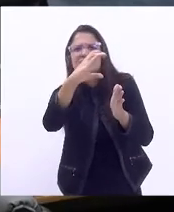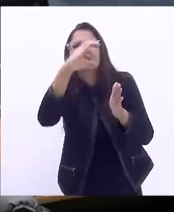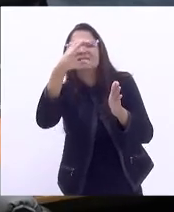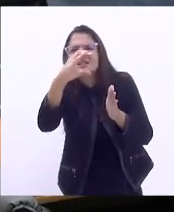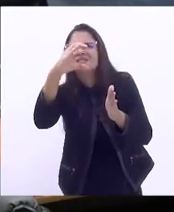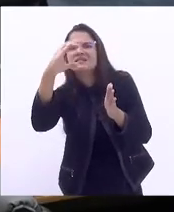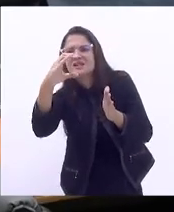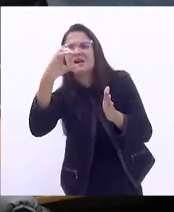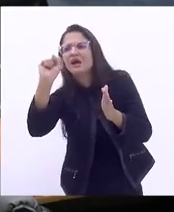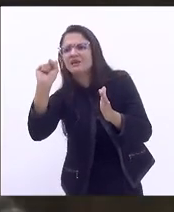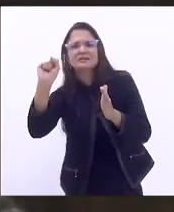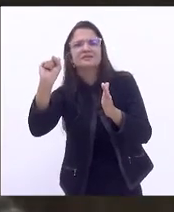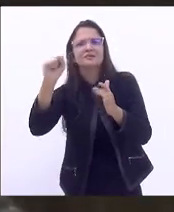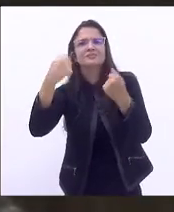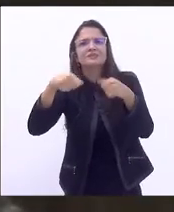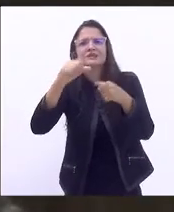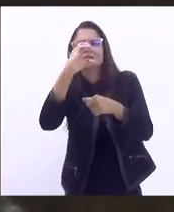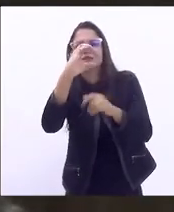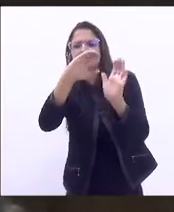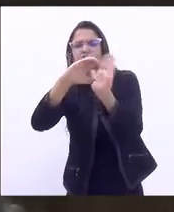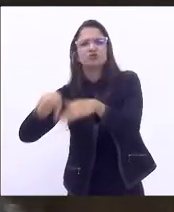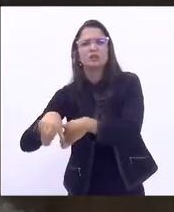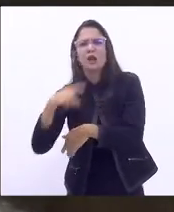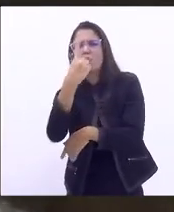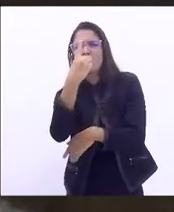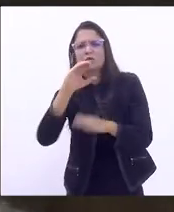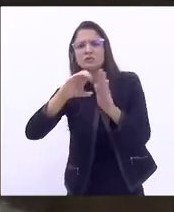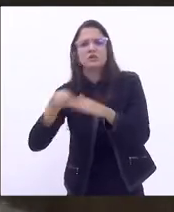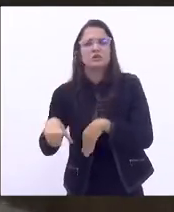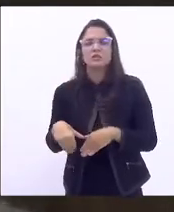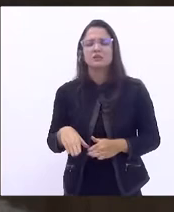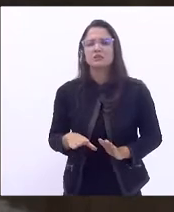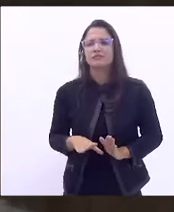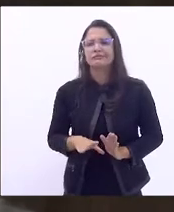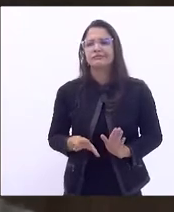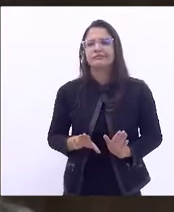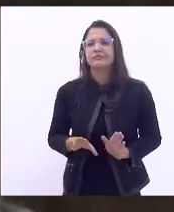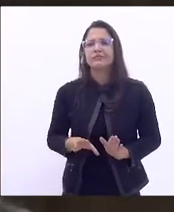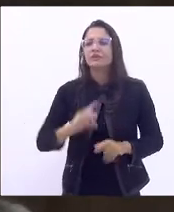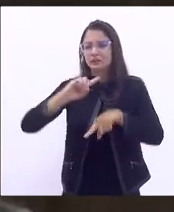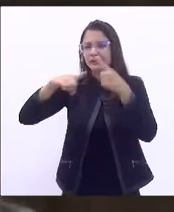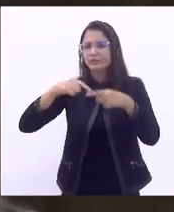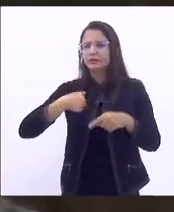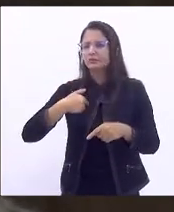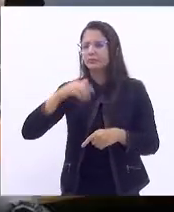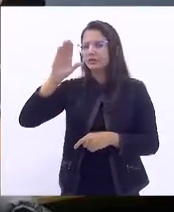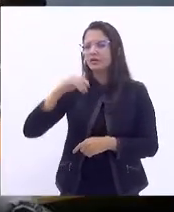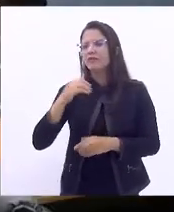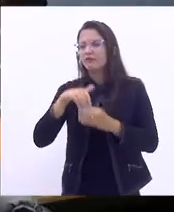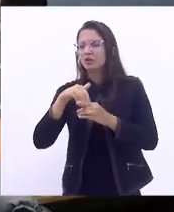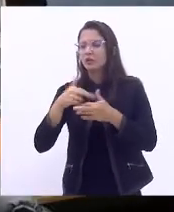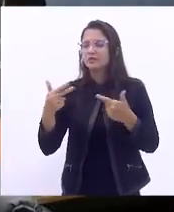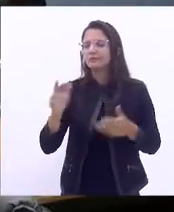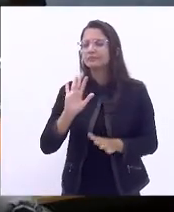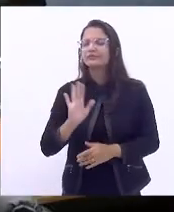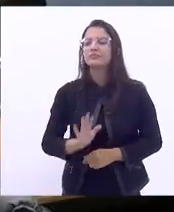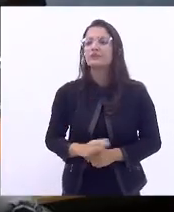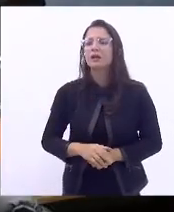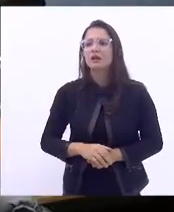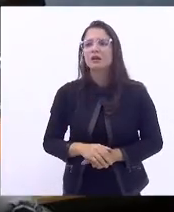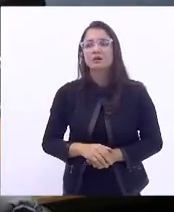Por isso estou pedindo a retificação. E desde já queria fazer depois declaração de voto. Ok. Olha,